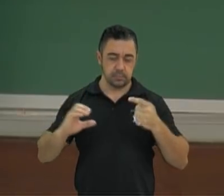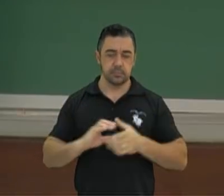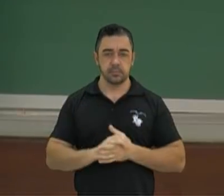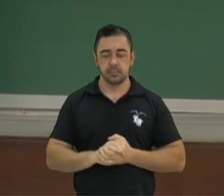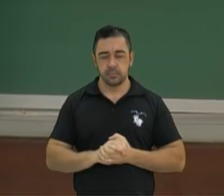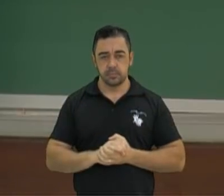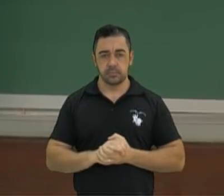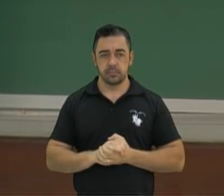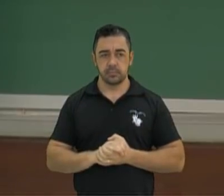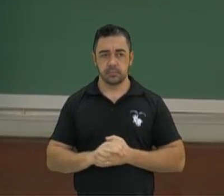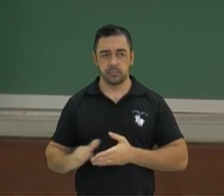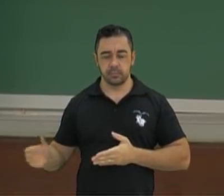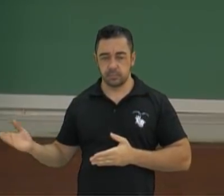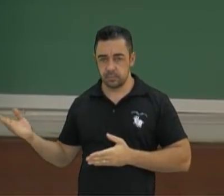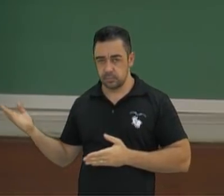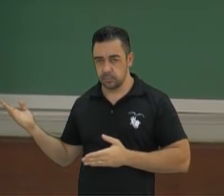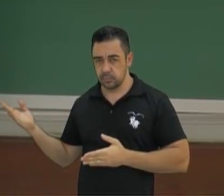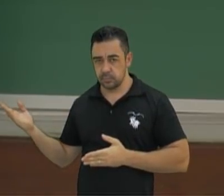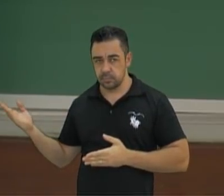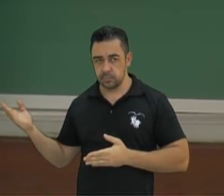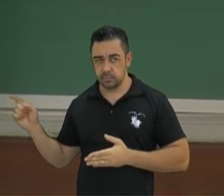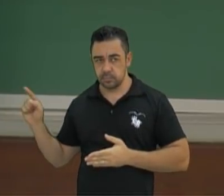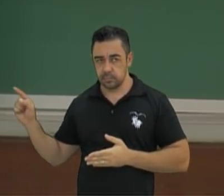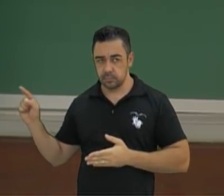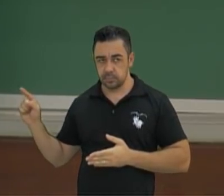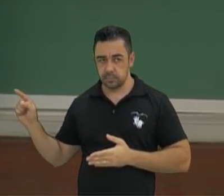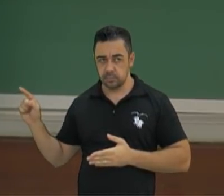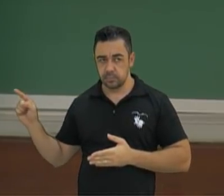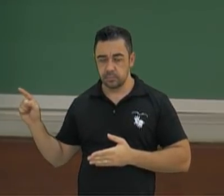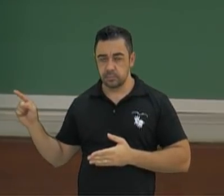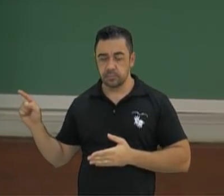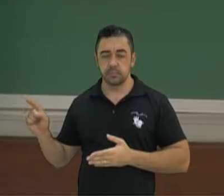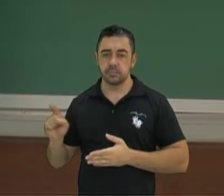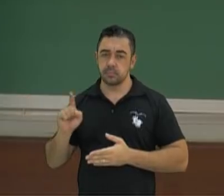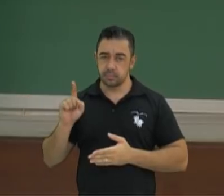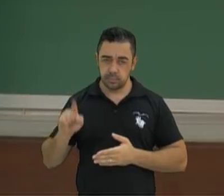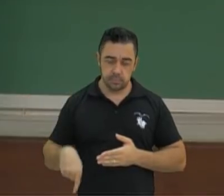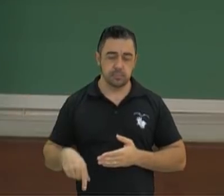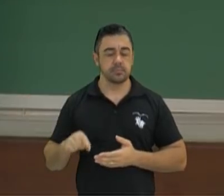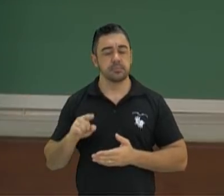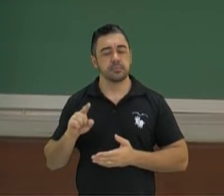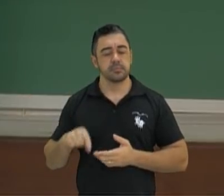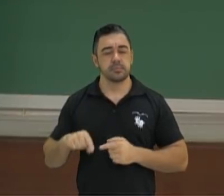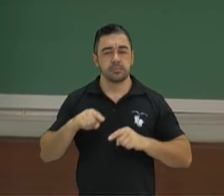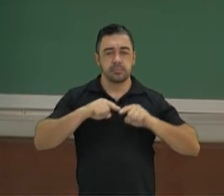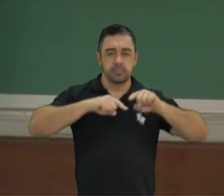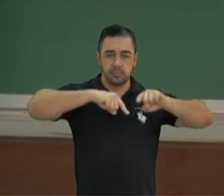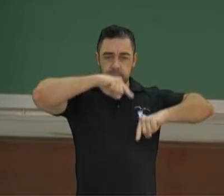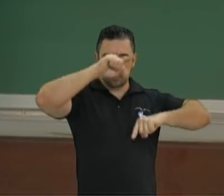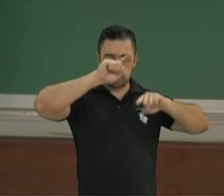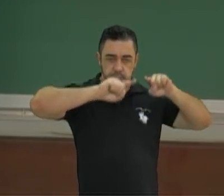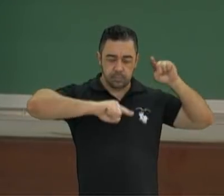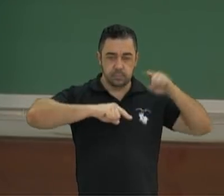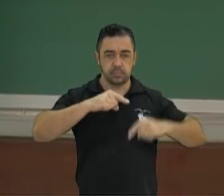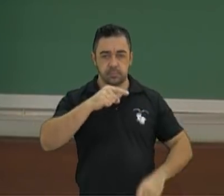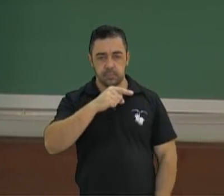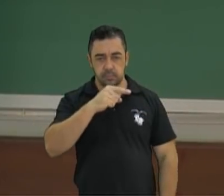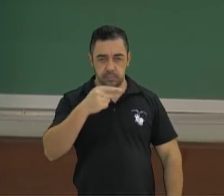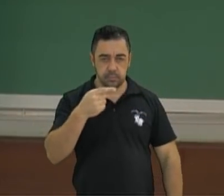4,1 menos, né, 1,3. Então, vai ter uma variação de